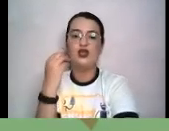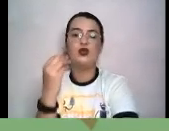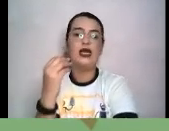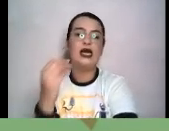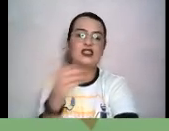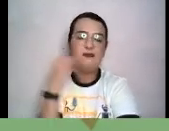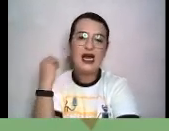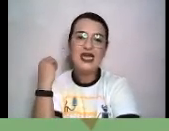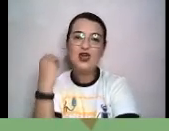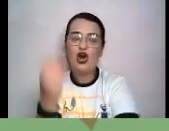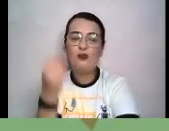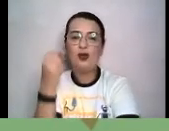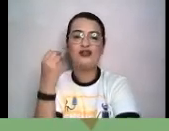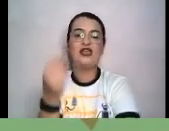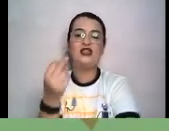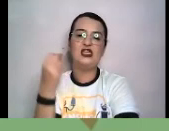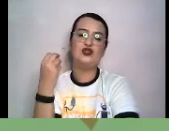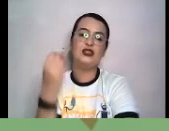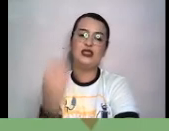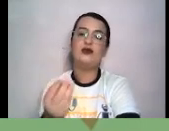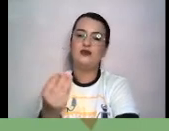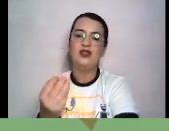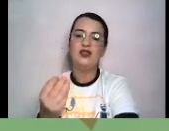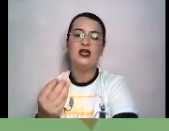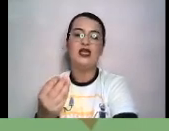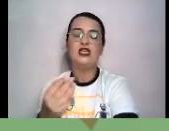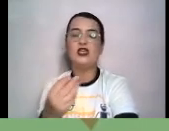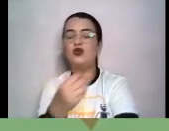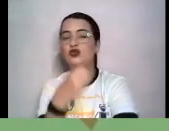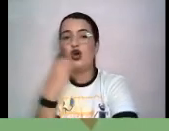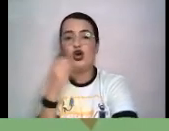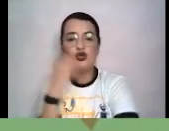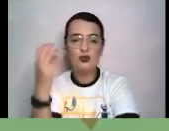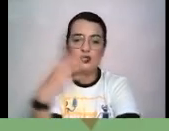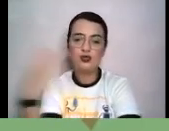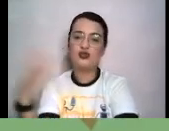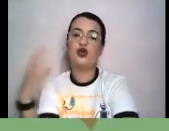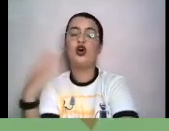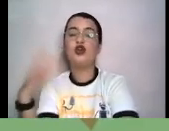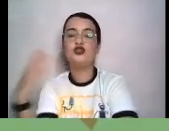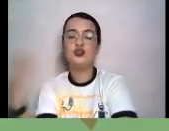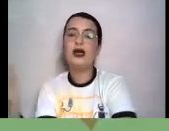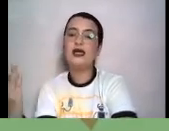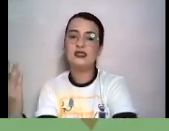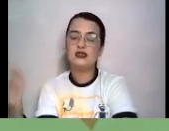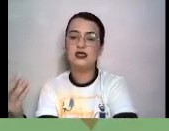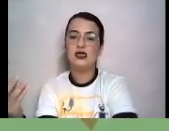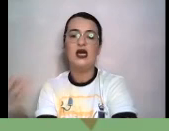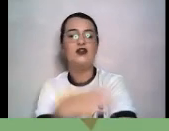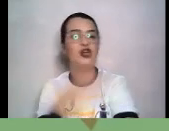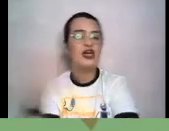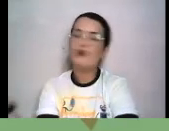bombas nucleares de maior poder de destruição, né? Então, todo mundo, todos os